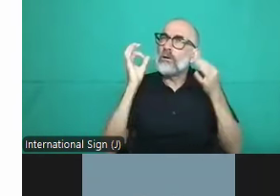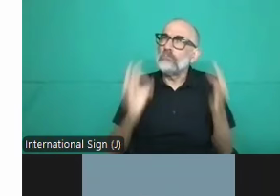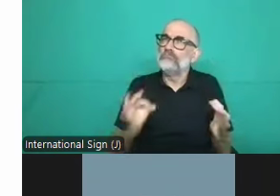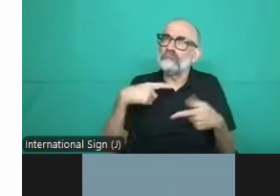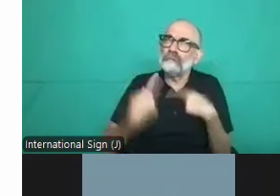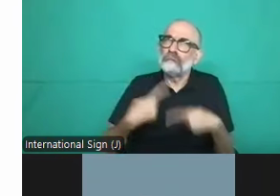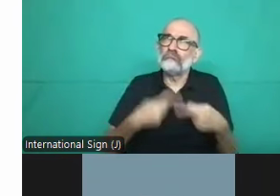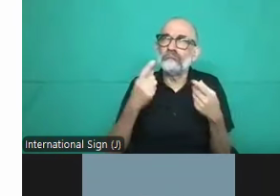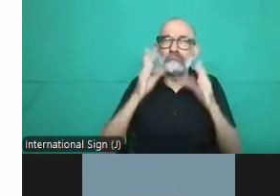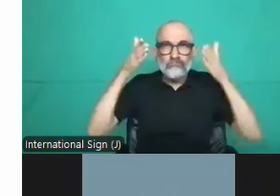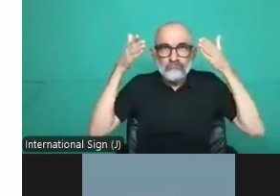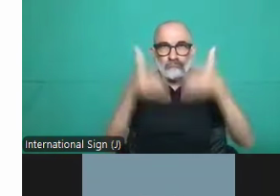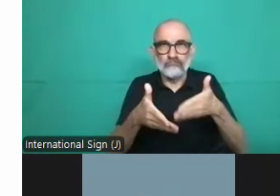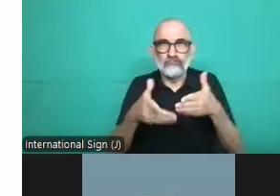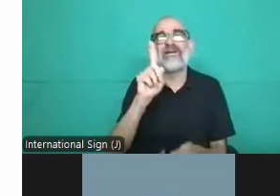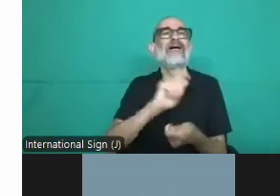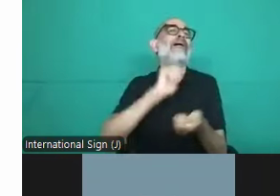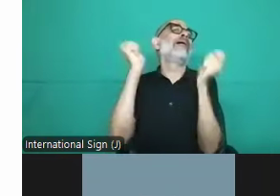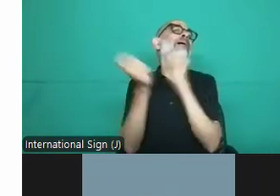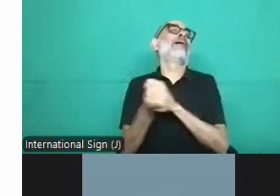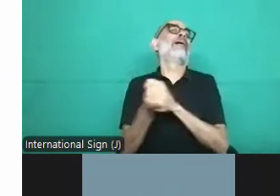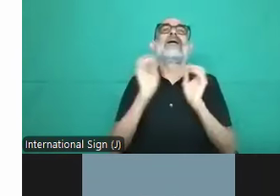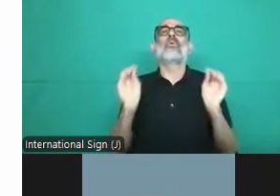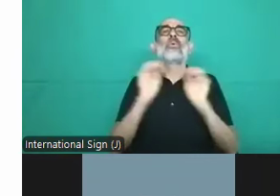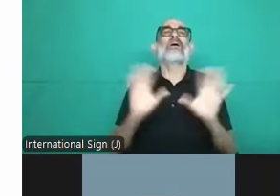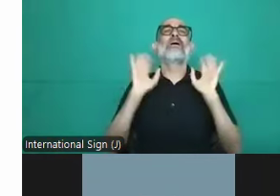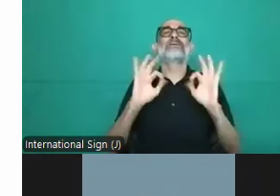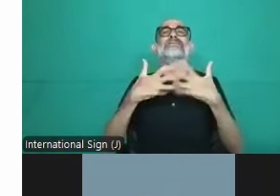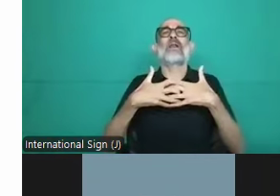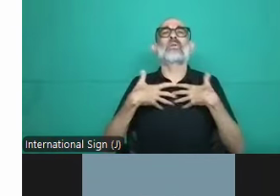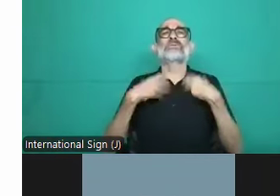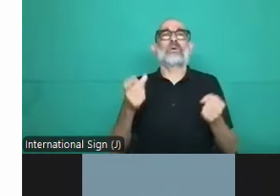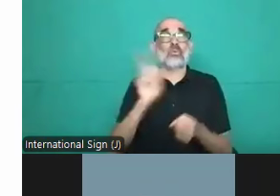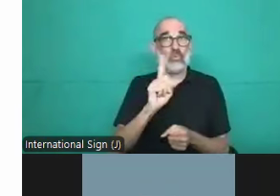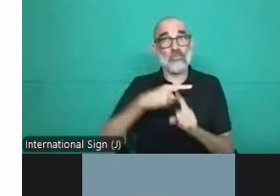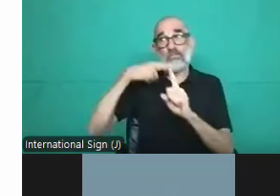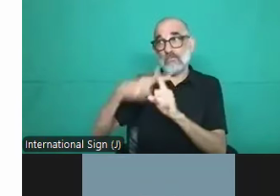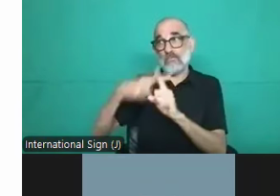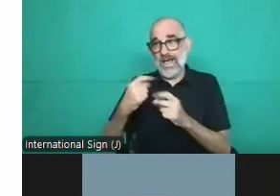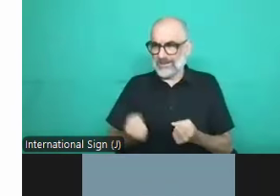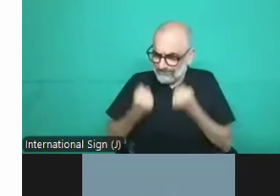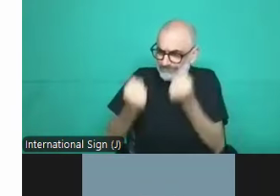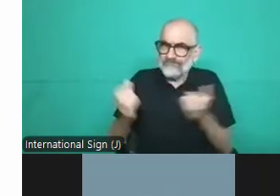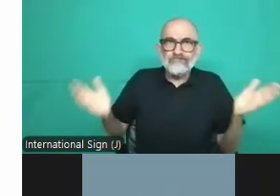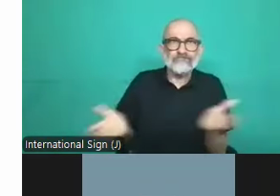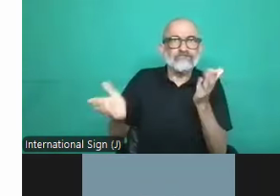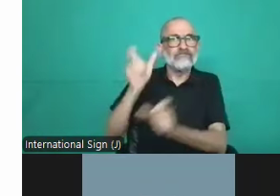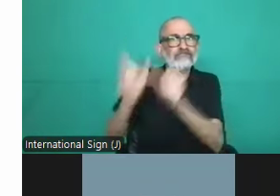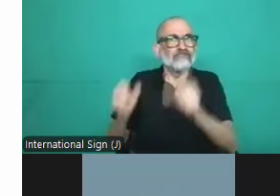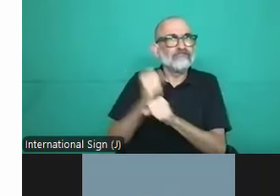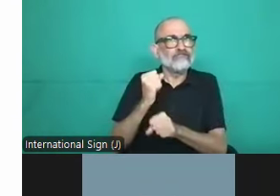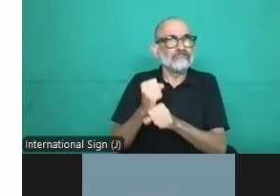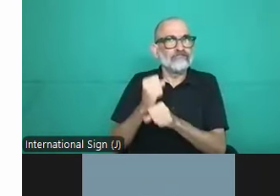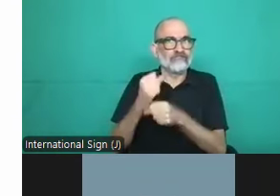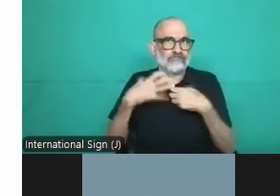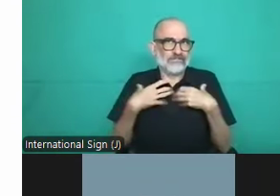esses prensa de todo el mundo elementos lo está e a tomando imprensa en do mundo cuenta sobre inteiro leva la em importancia conta de mejorar la a productividad, importância de